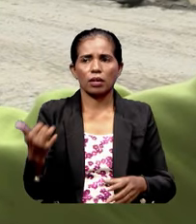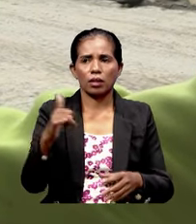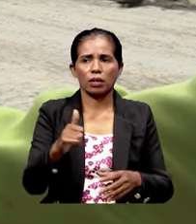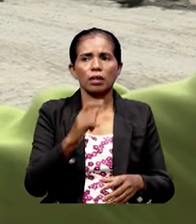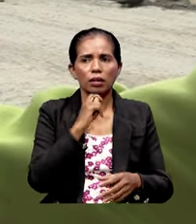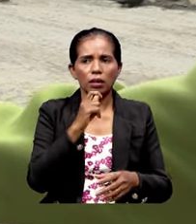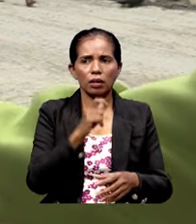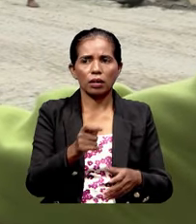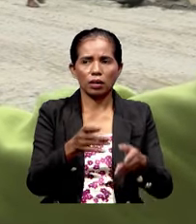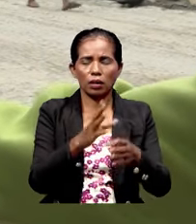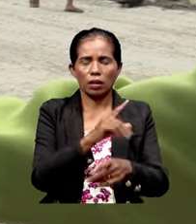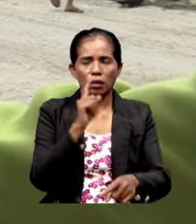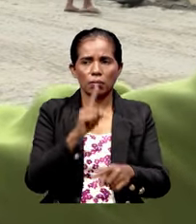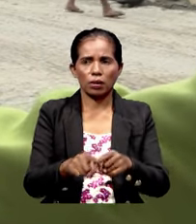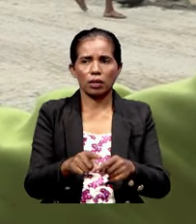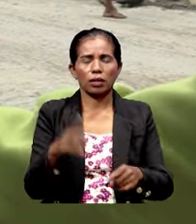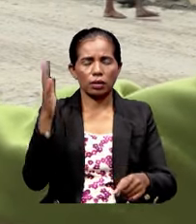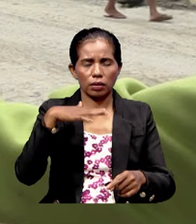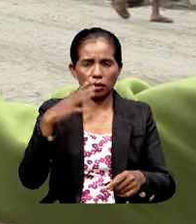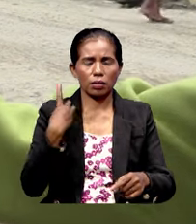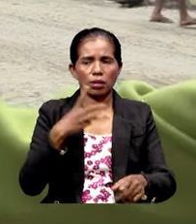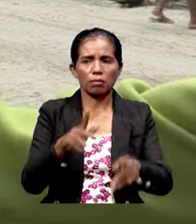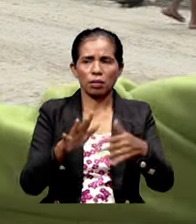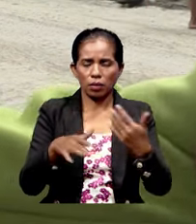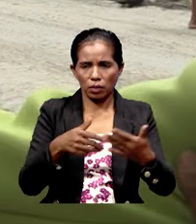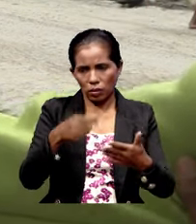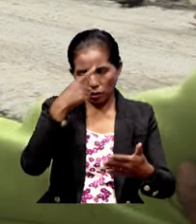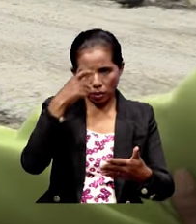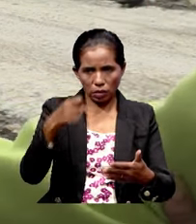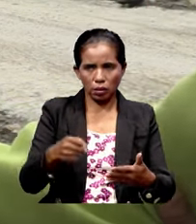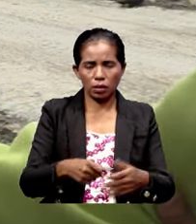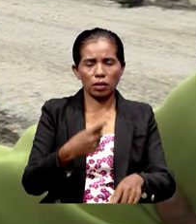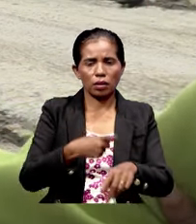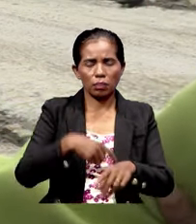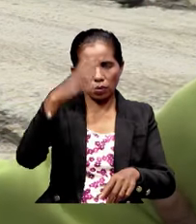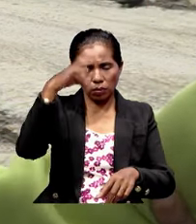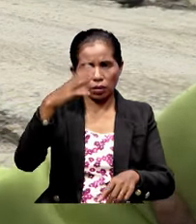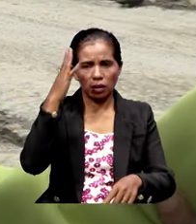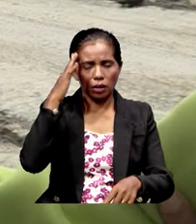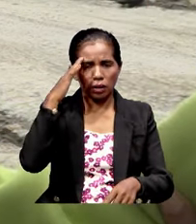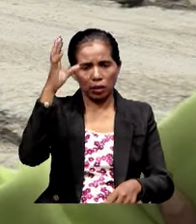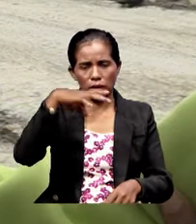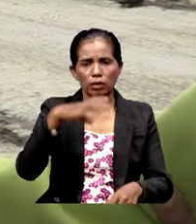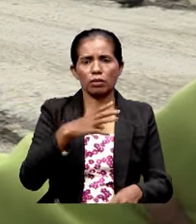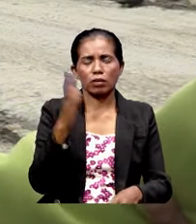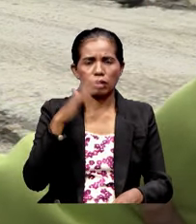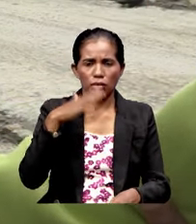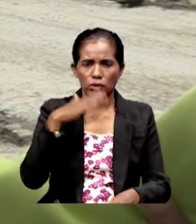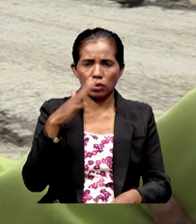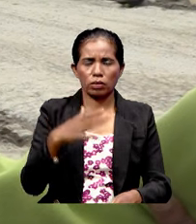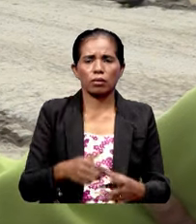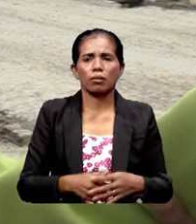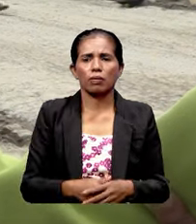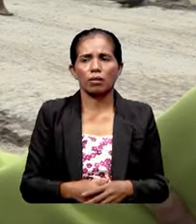tempo ne tene la BLB is mai falto ami comunidade si era tamba tempo uran taune ha tene reto ne is ne makas tebes tempo hotu